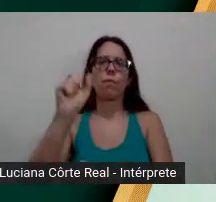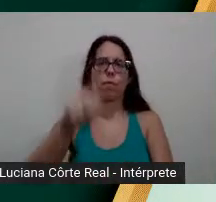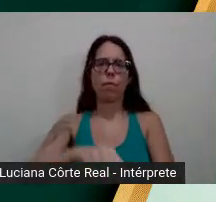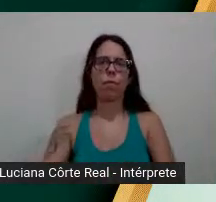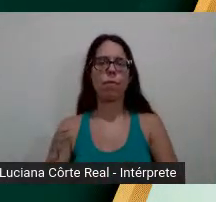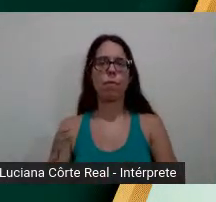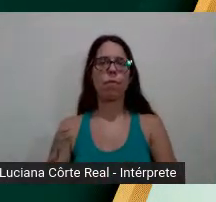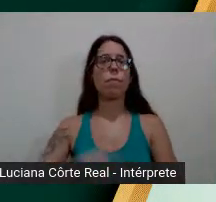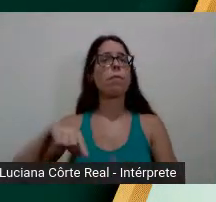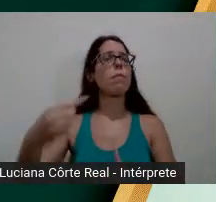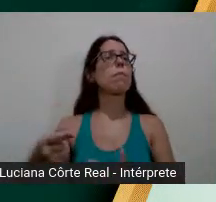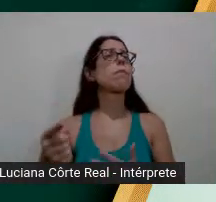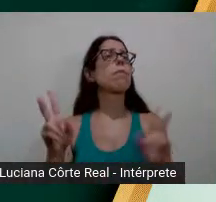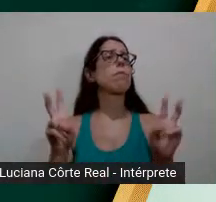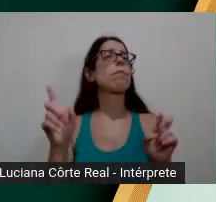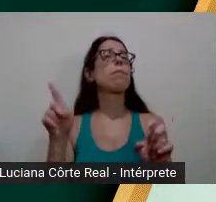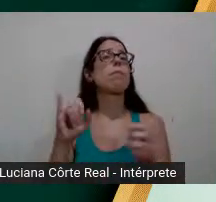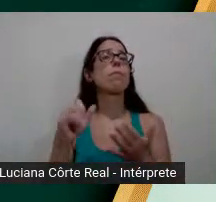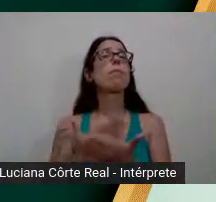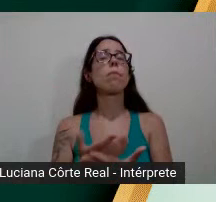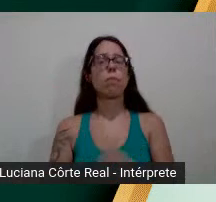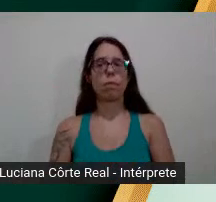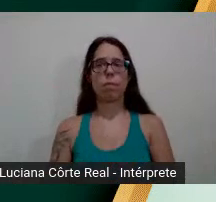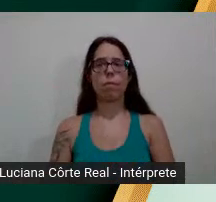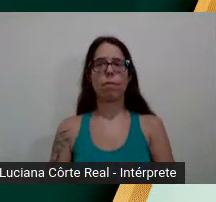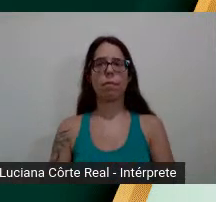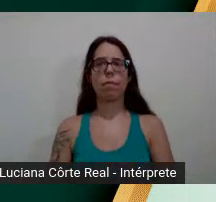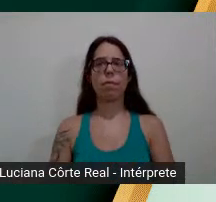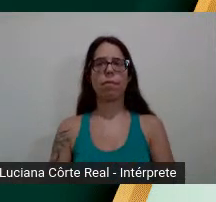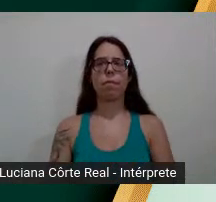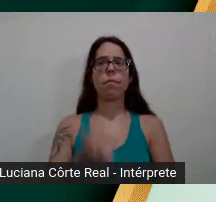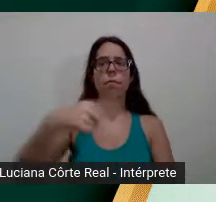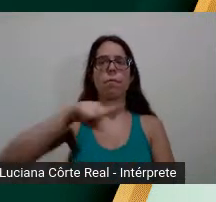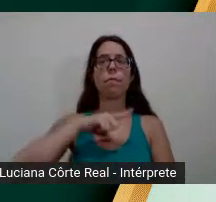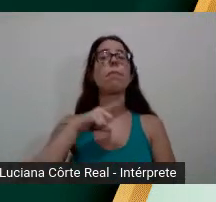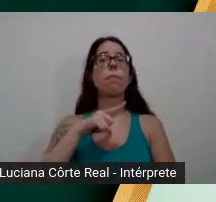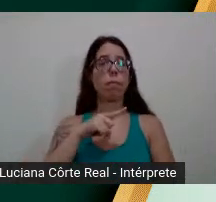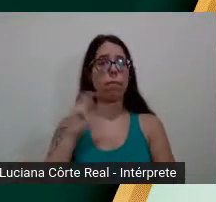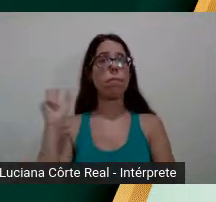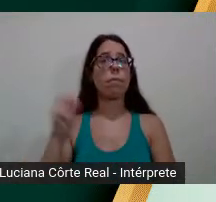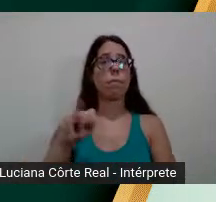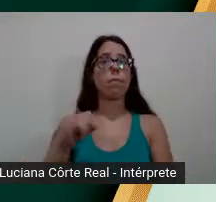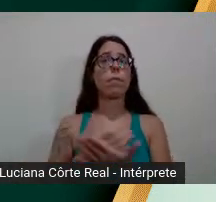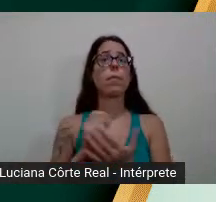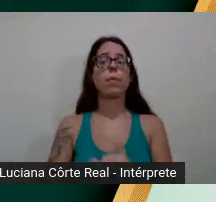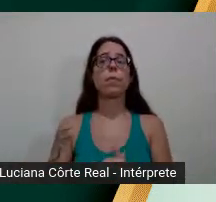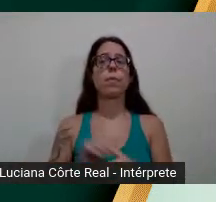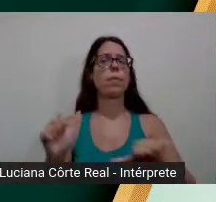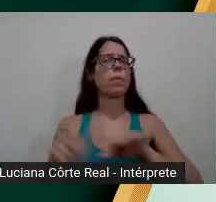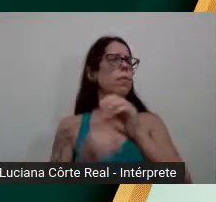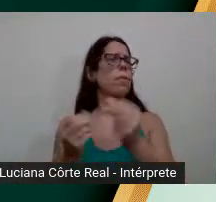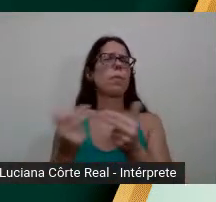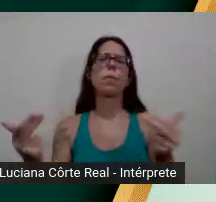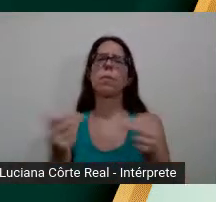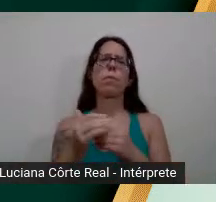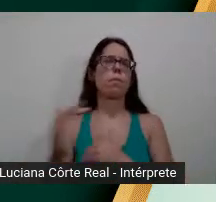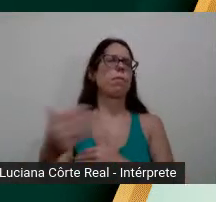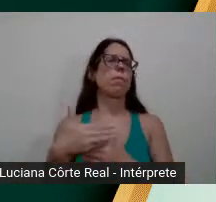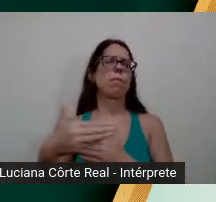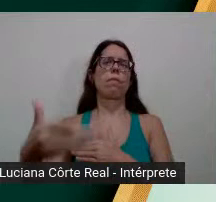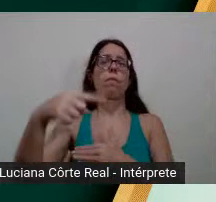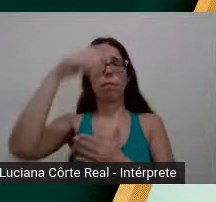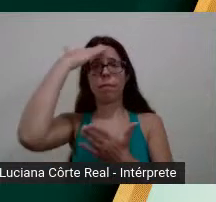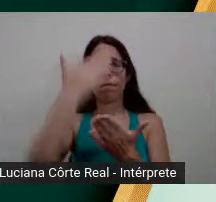Próximo, oportunidade. Vocês têm a oportunidade de mudar tantas coisas. Acreditem